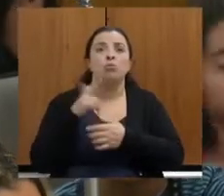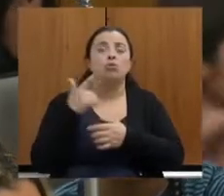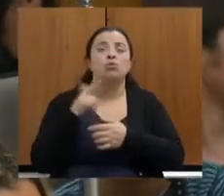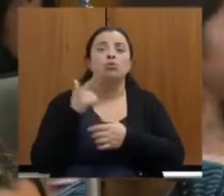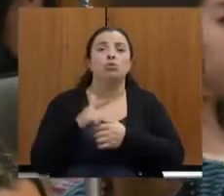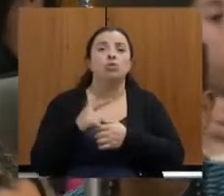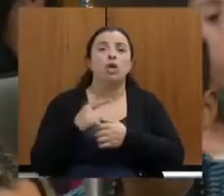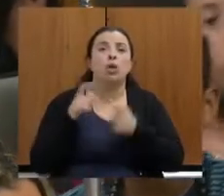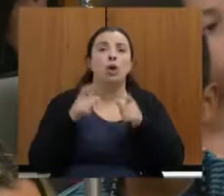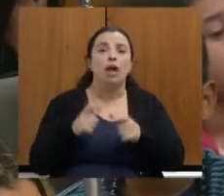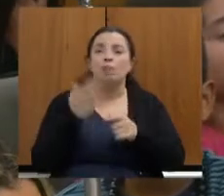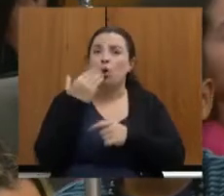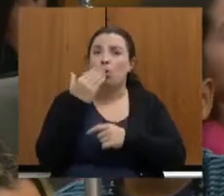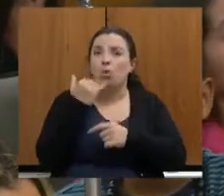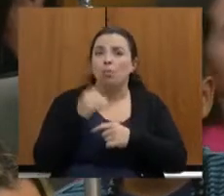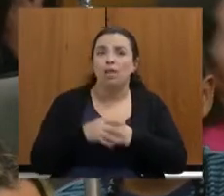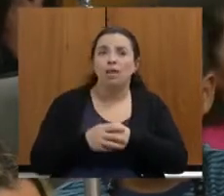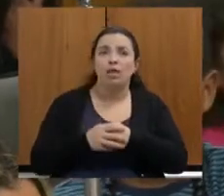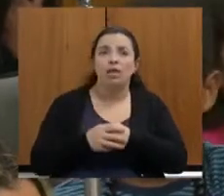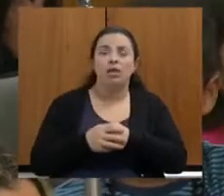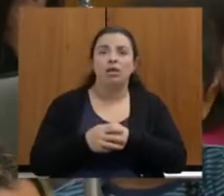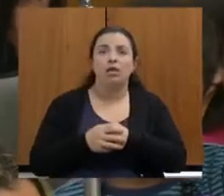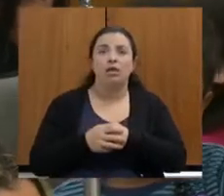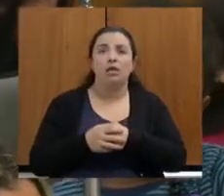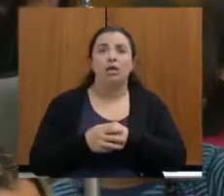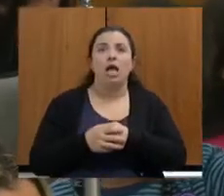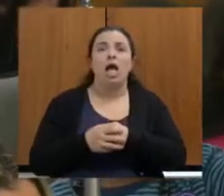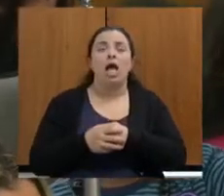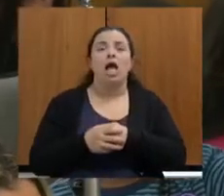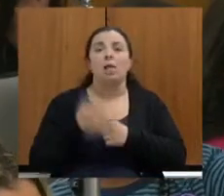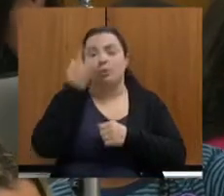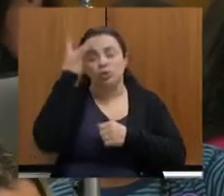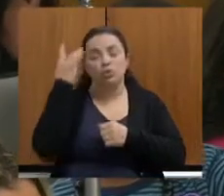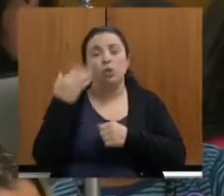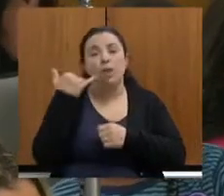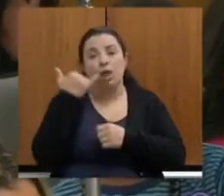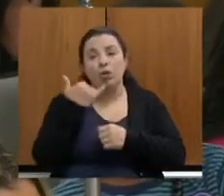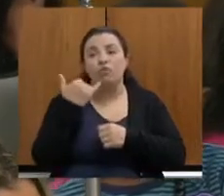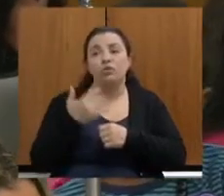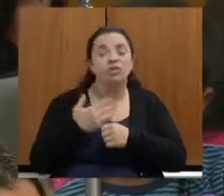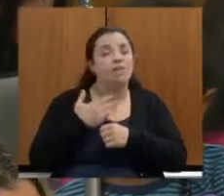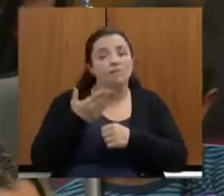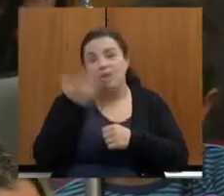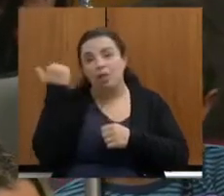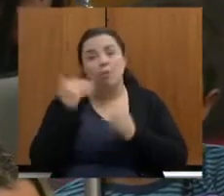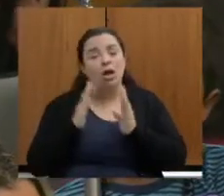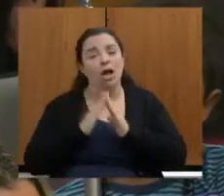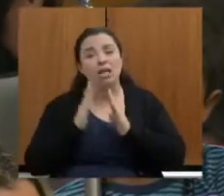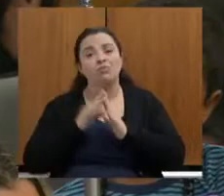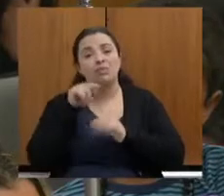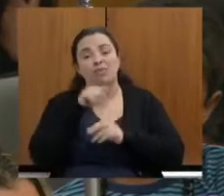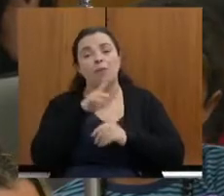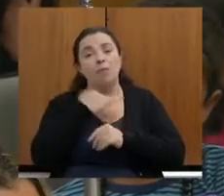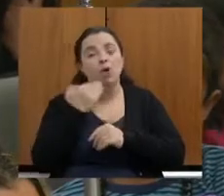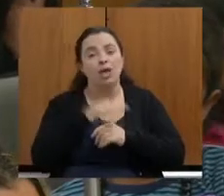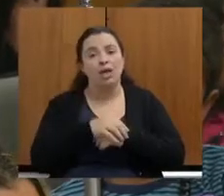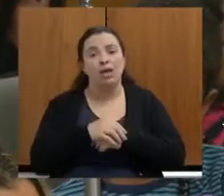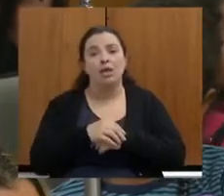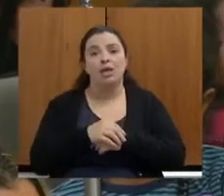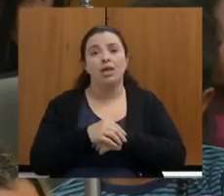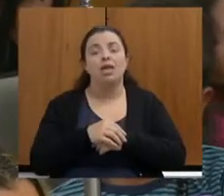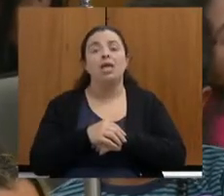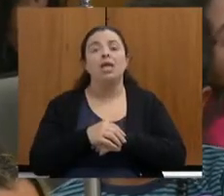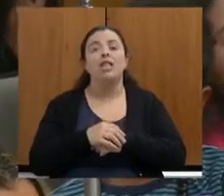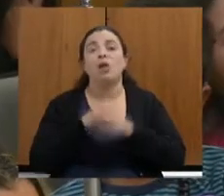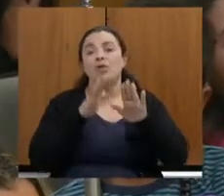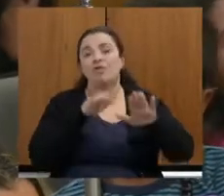tocando Então vem embora você vai morrer contaminada aí foi como é que eu vou embora nosso Senhor tem cuidado da a família e não fiquei até quando eu